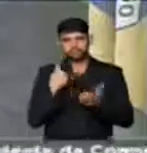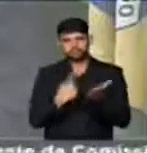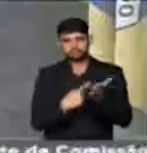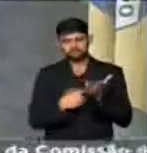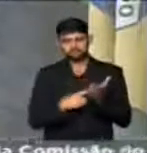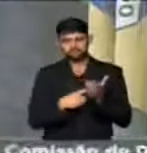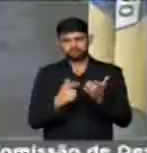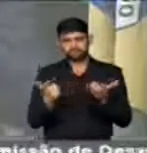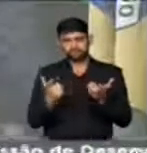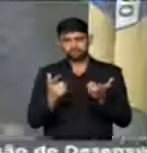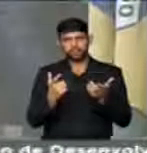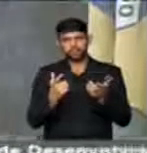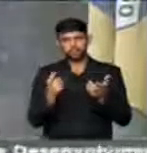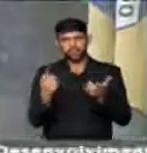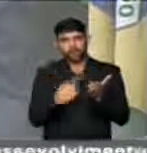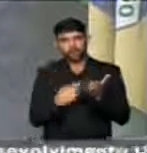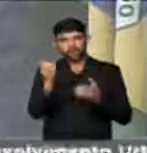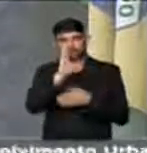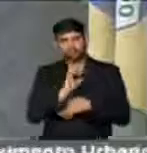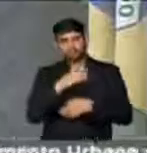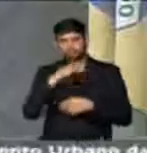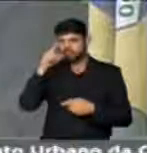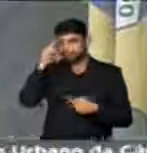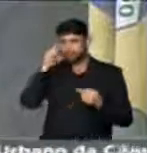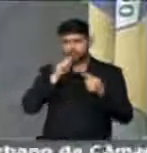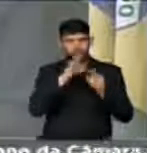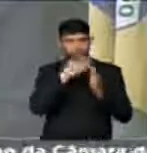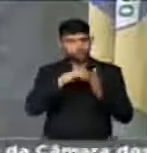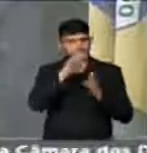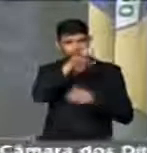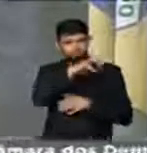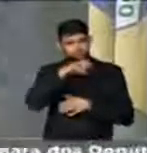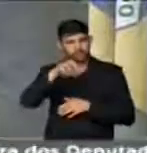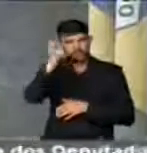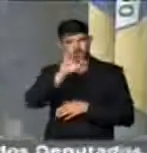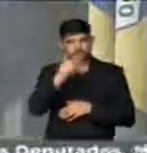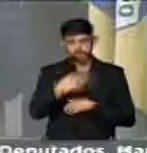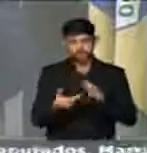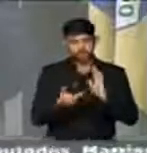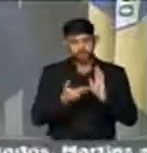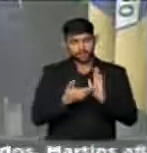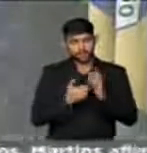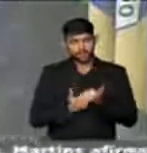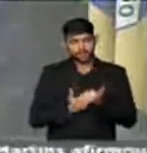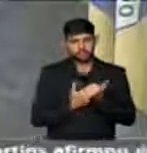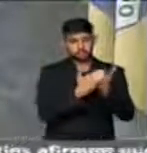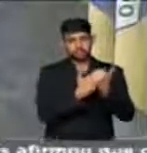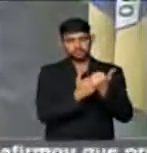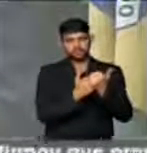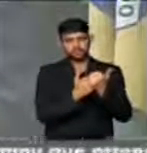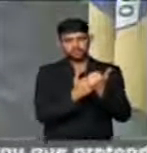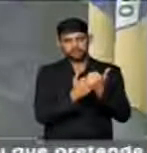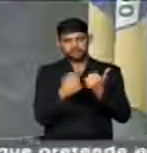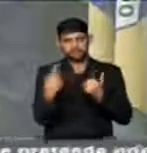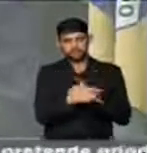o Brasil com entendimento entre todos os segmentos, e esta casa será a patrocinadora